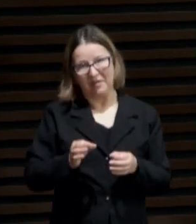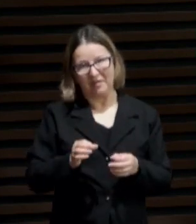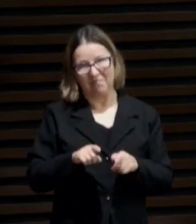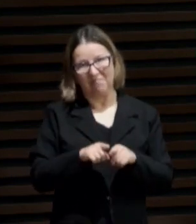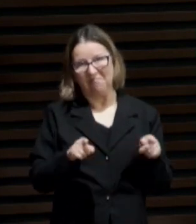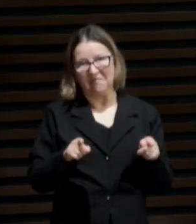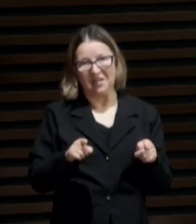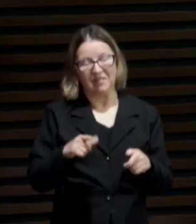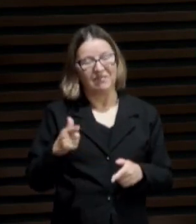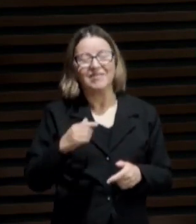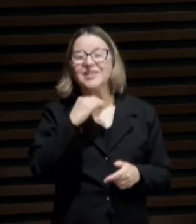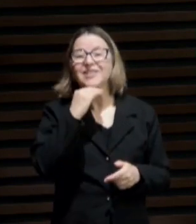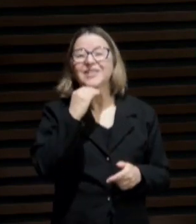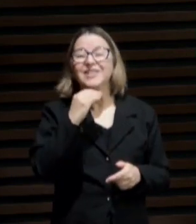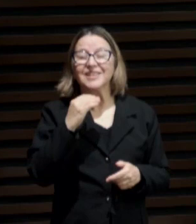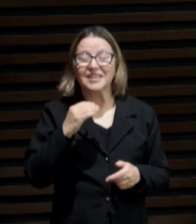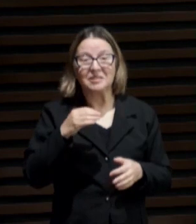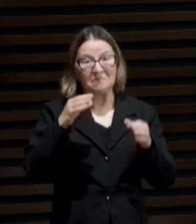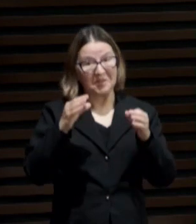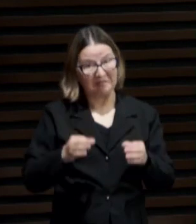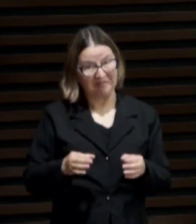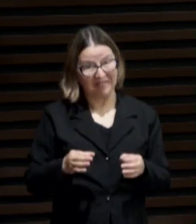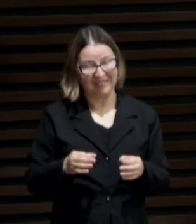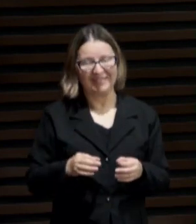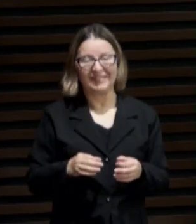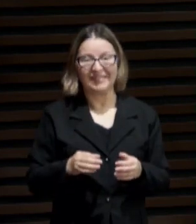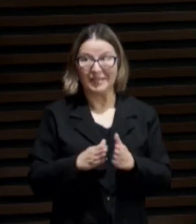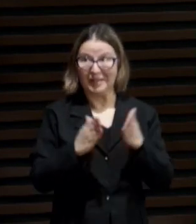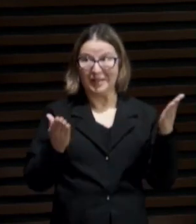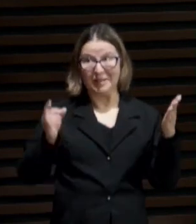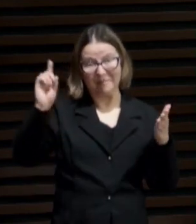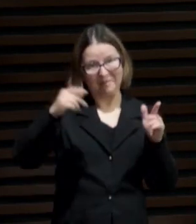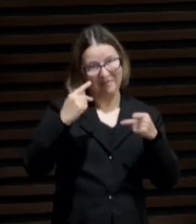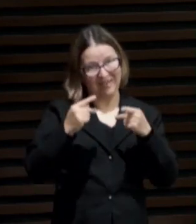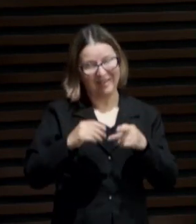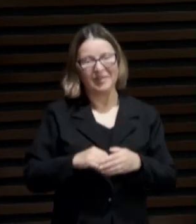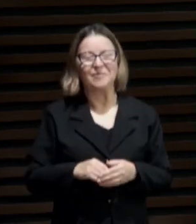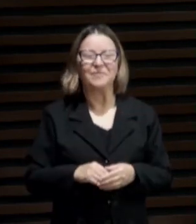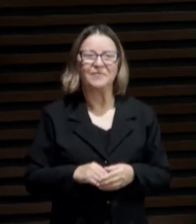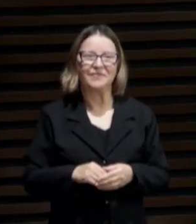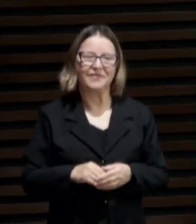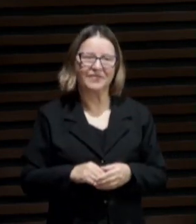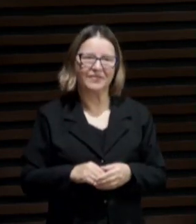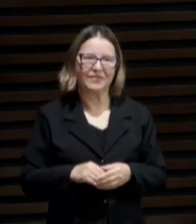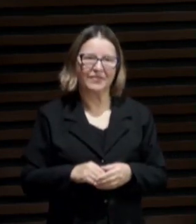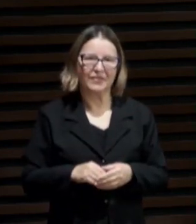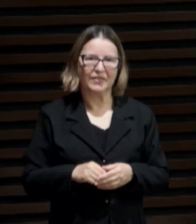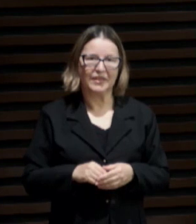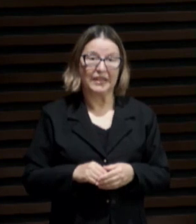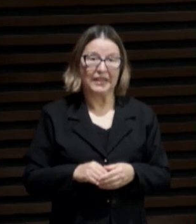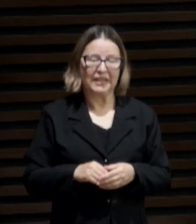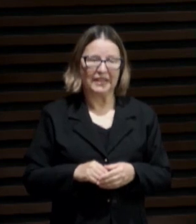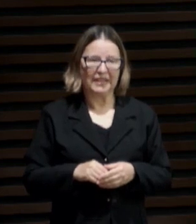perfeito. Mas aqui ele diz. Por quê? Porque não existe homem nesse mundo que